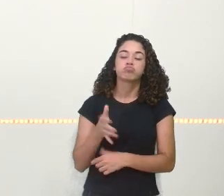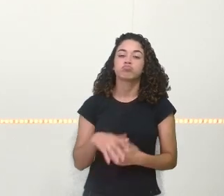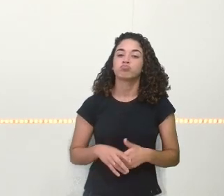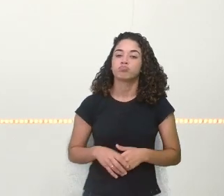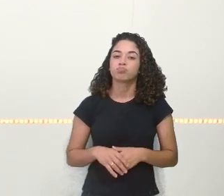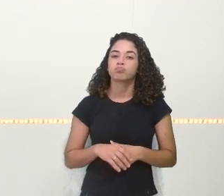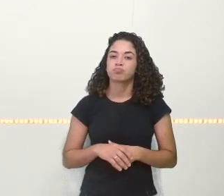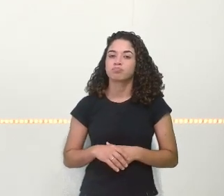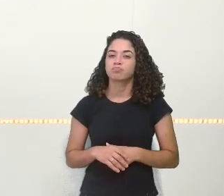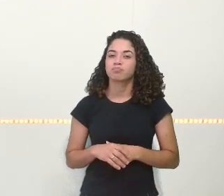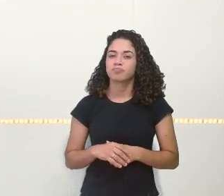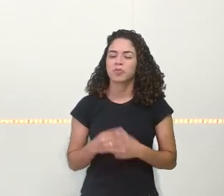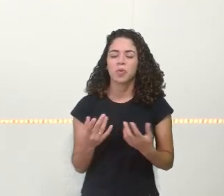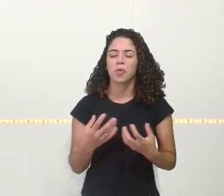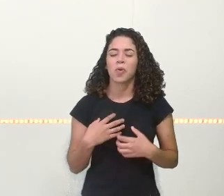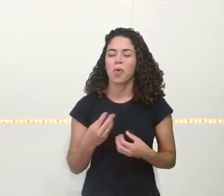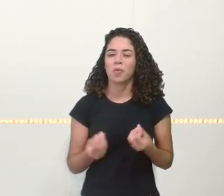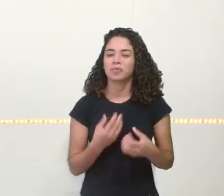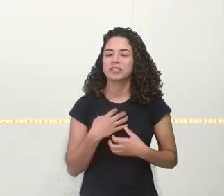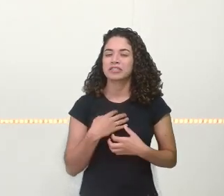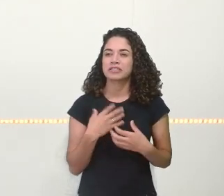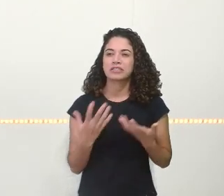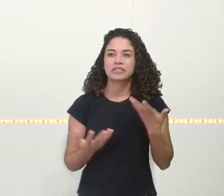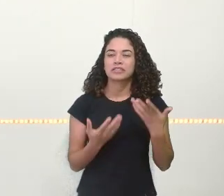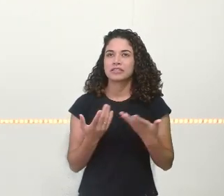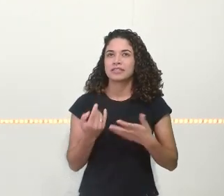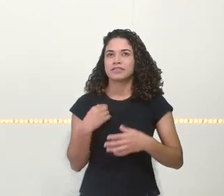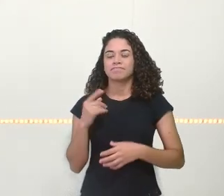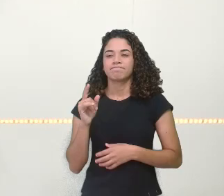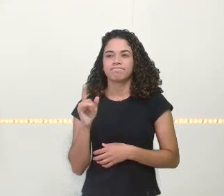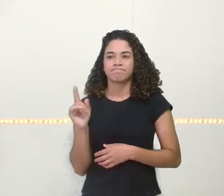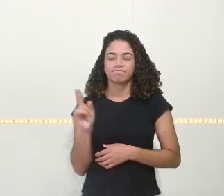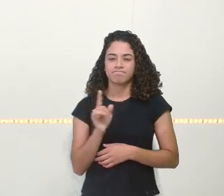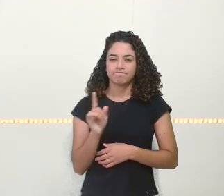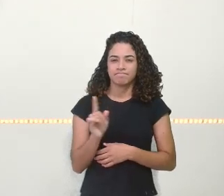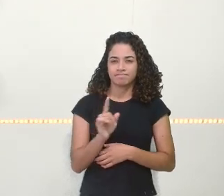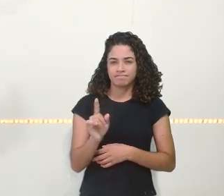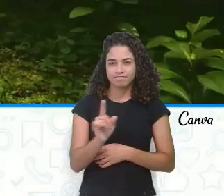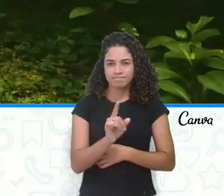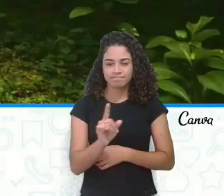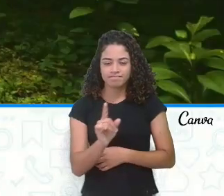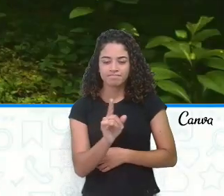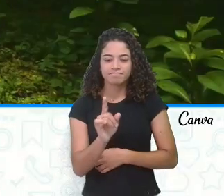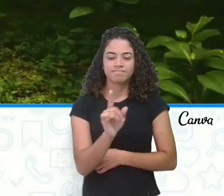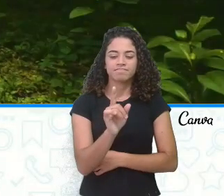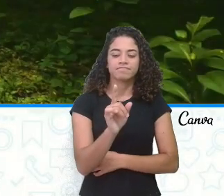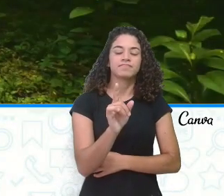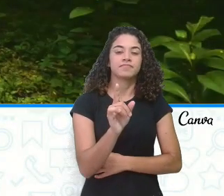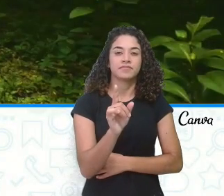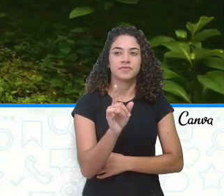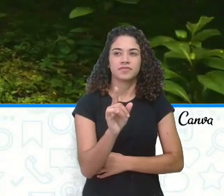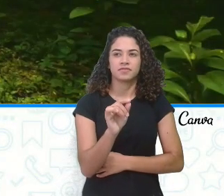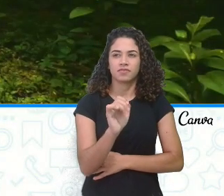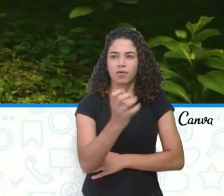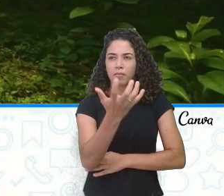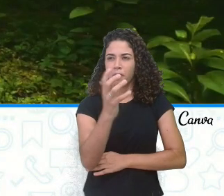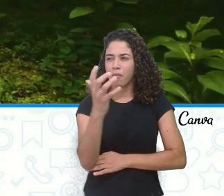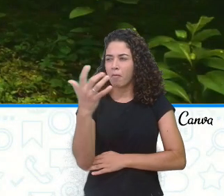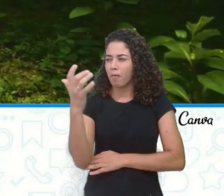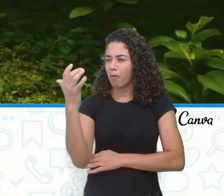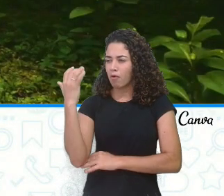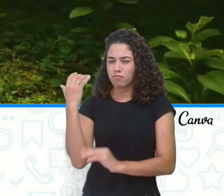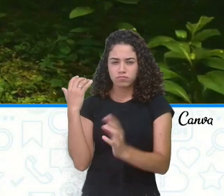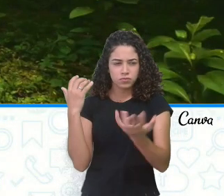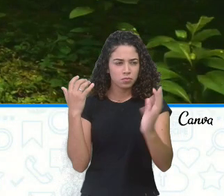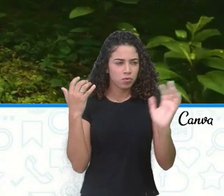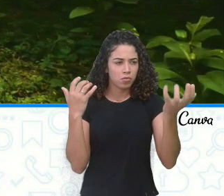e aí, qual o sentimento assim de você entrar, né, numa mata, num lugar assim fechado, né, como esse que a gente está